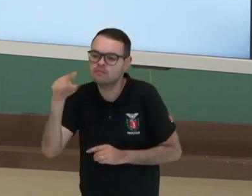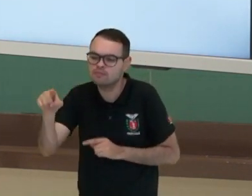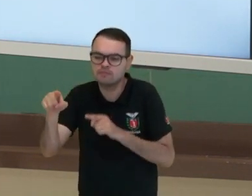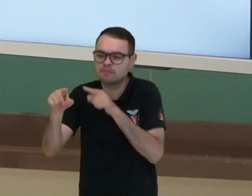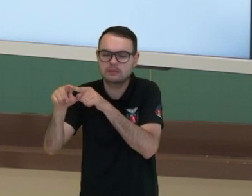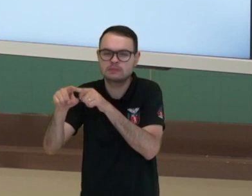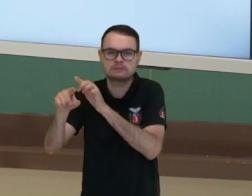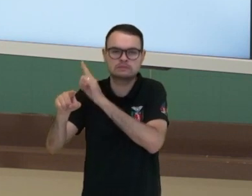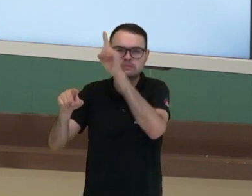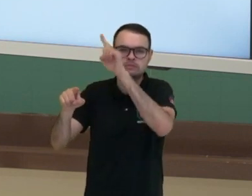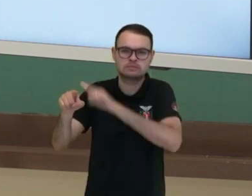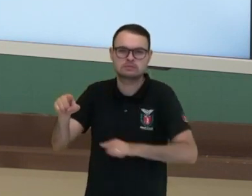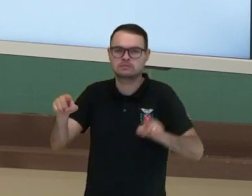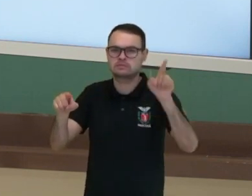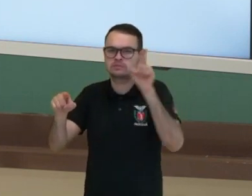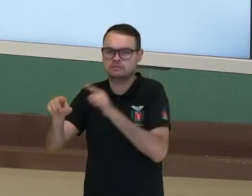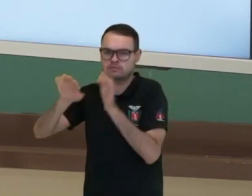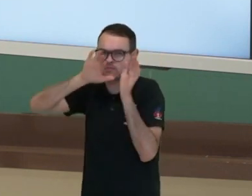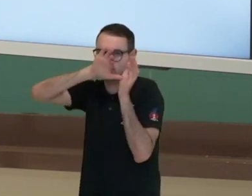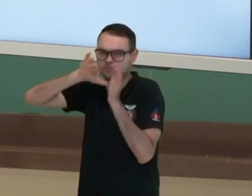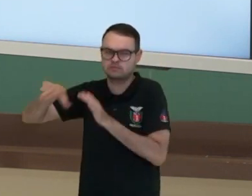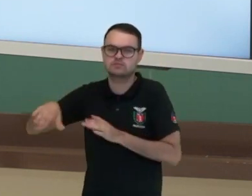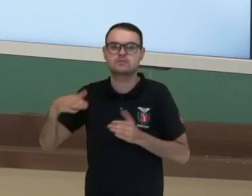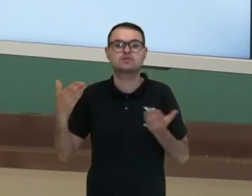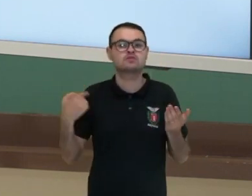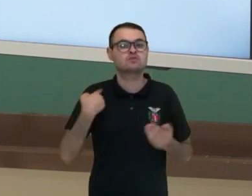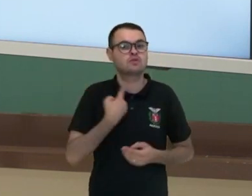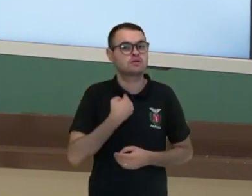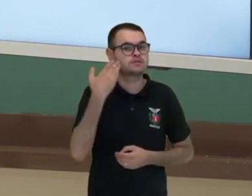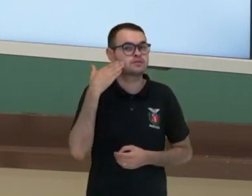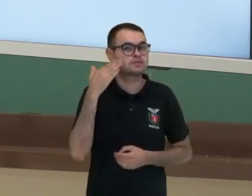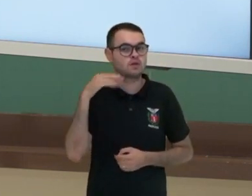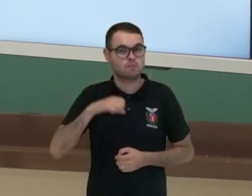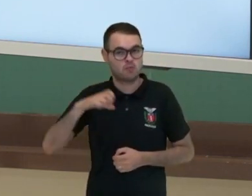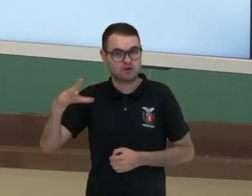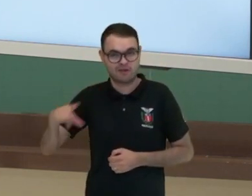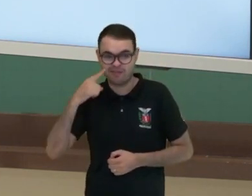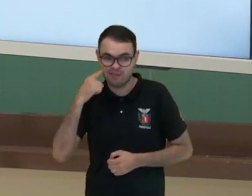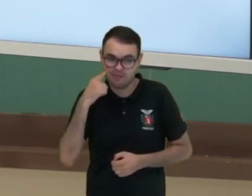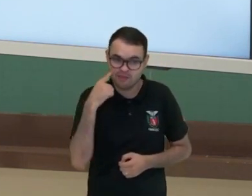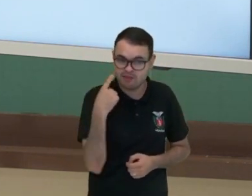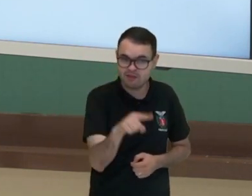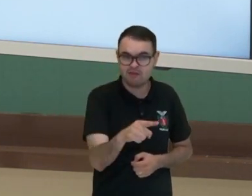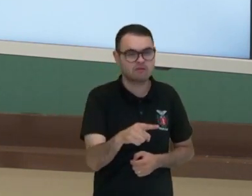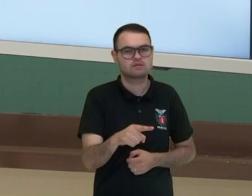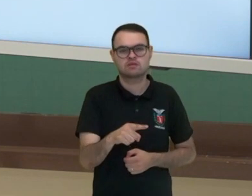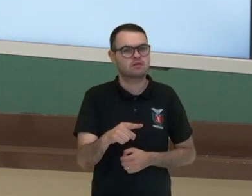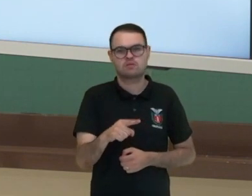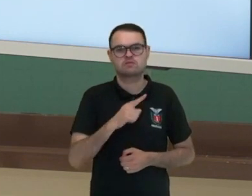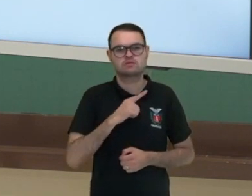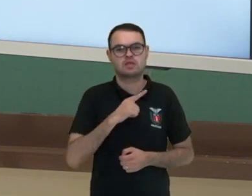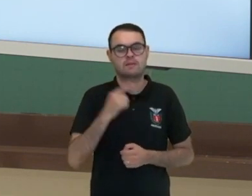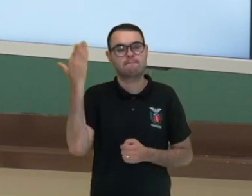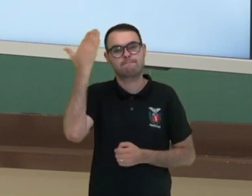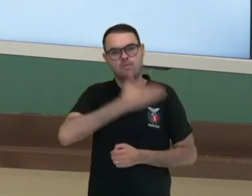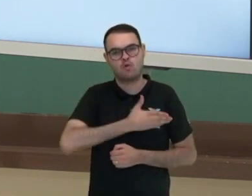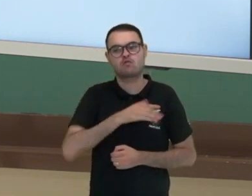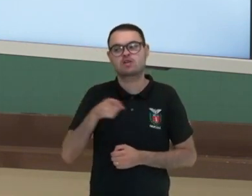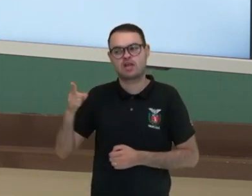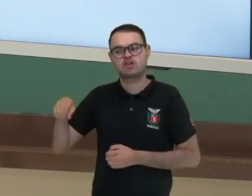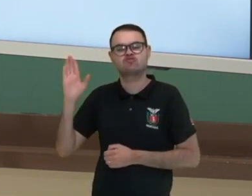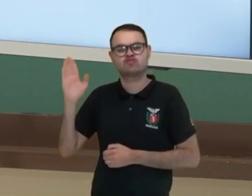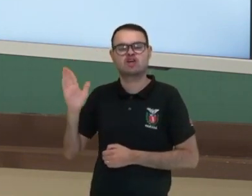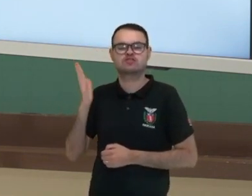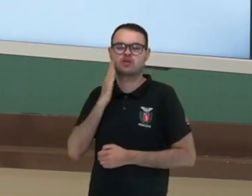Brasil. A gente entende que os portugueses não descobriram. Nós temos evidências que eles já sabiam